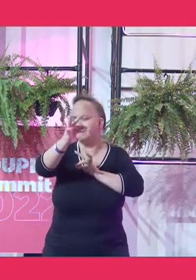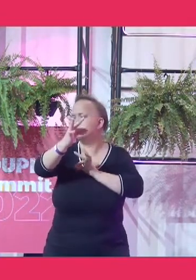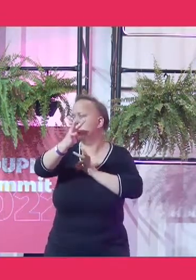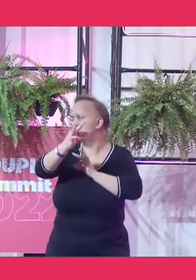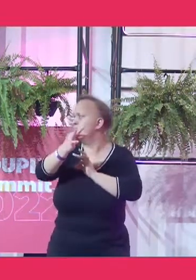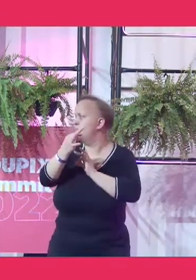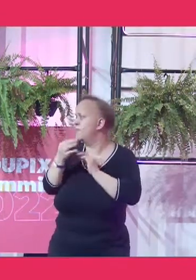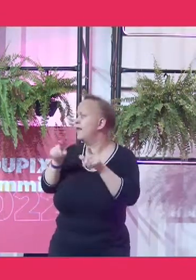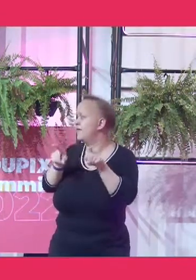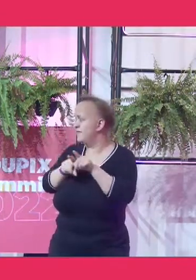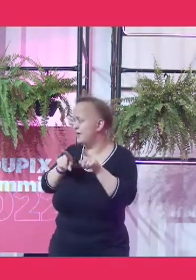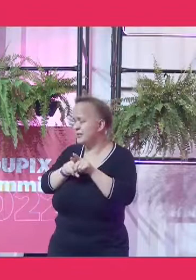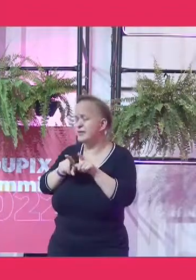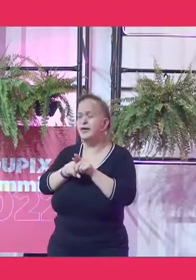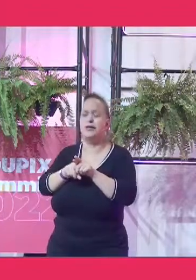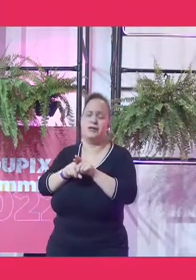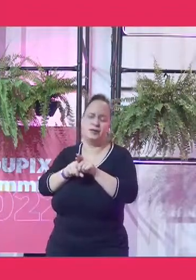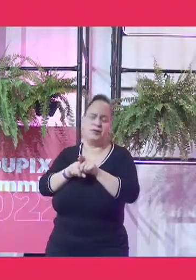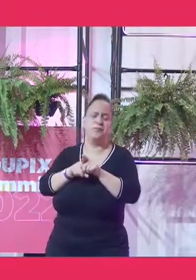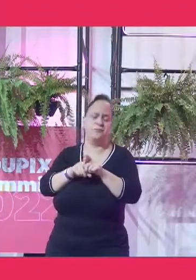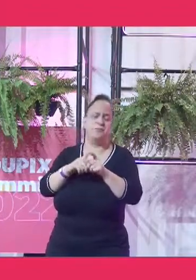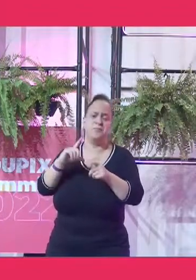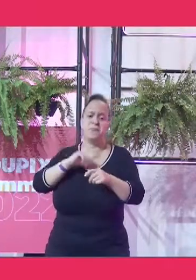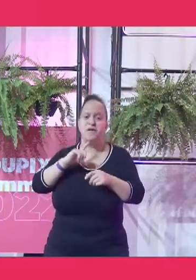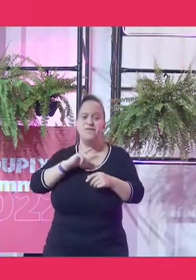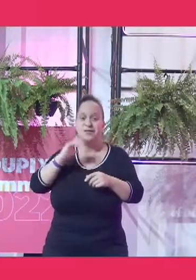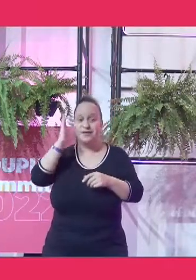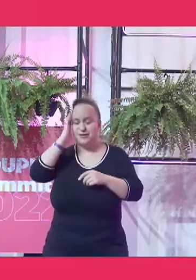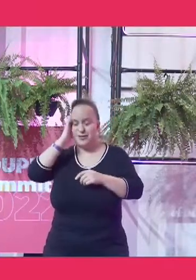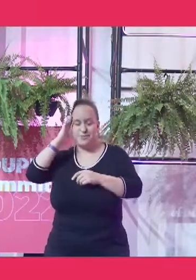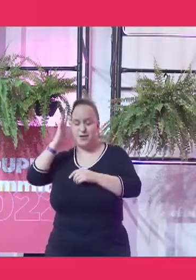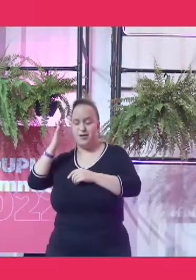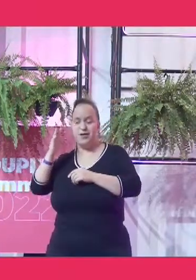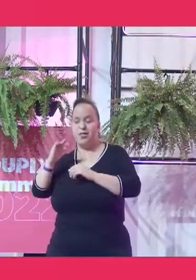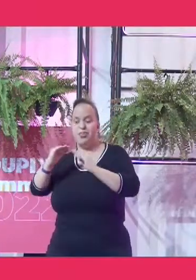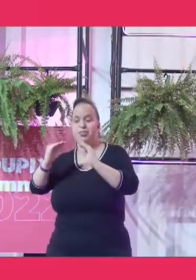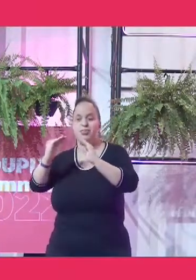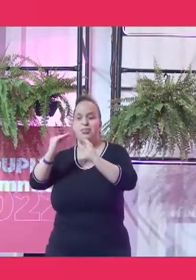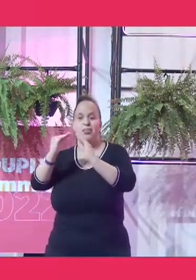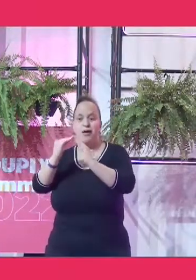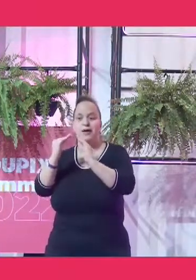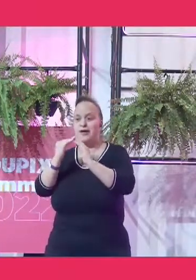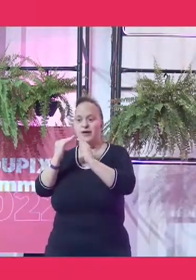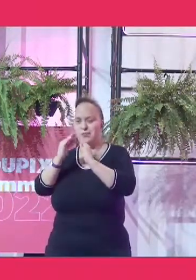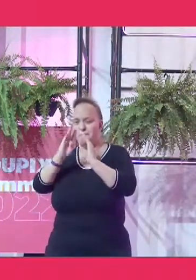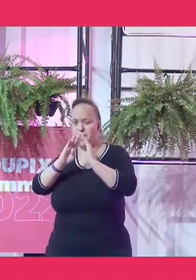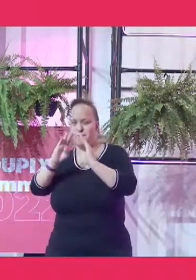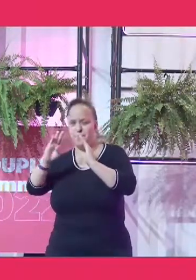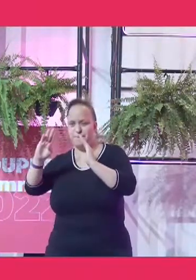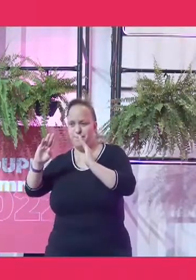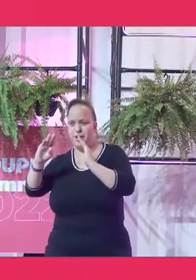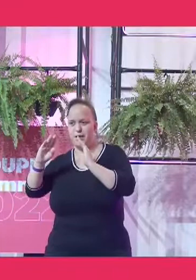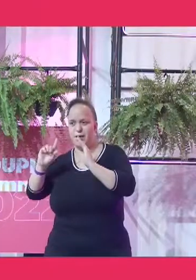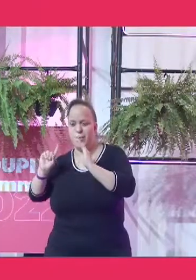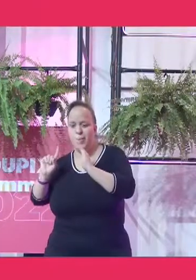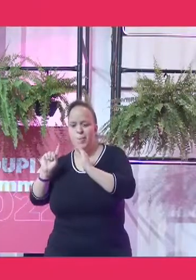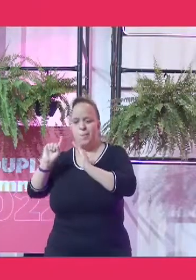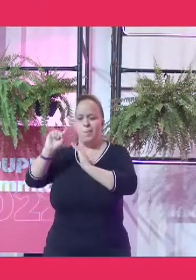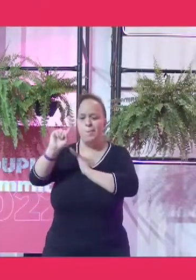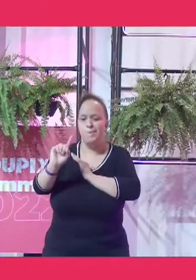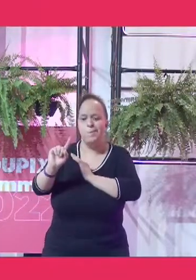ainda vai ter aquele VT icônico da pessoa saindo da casa e descobrindo quantos seguidores ela tem? Ou isso vai perder